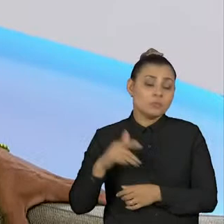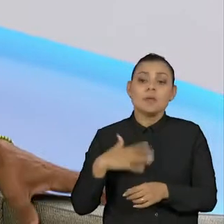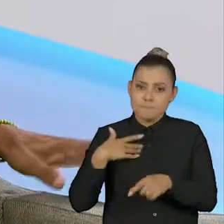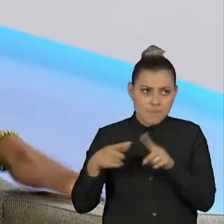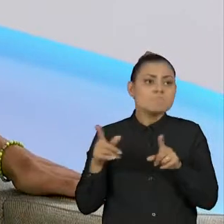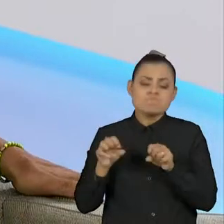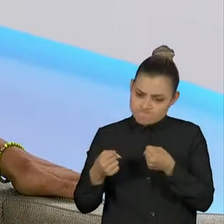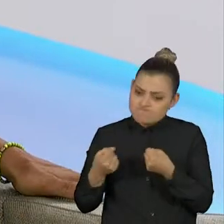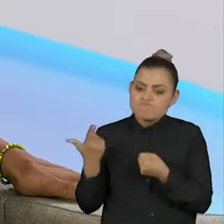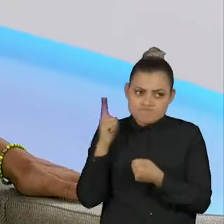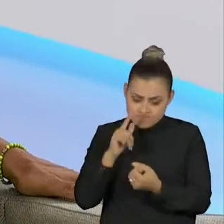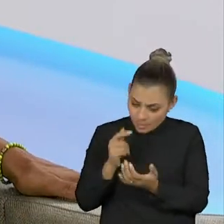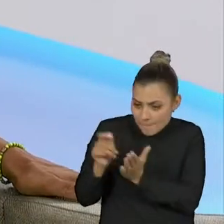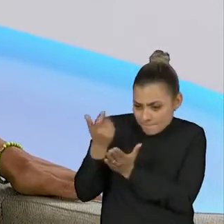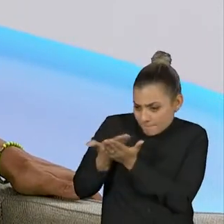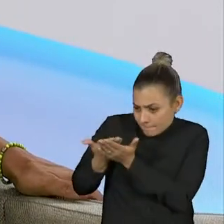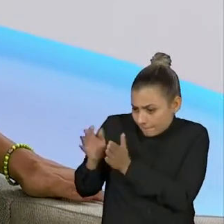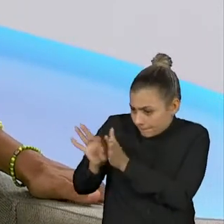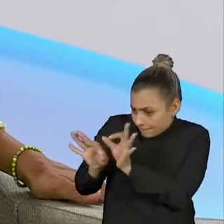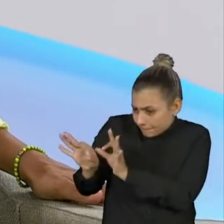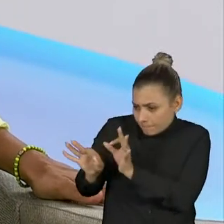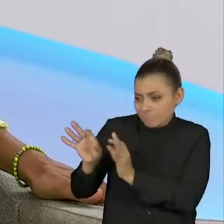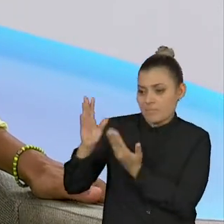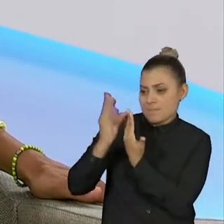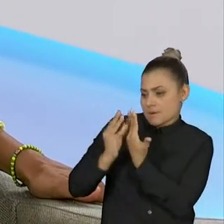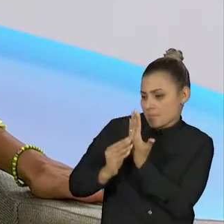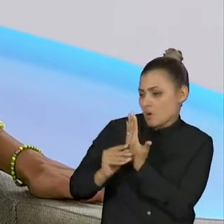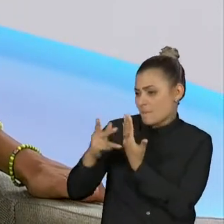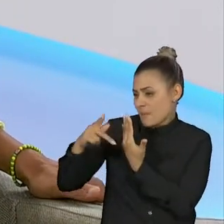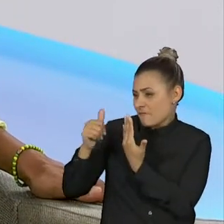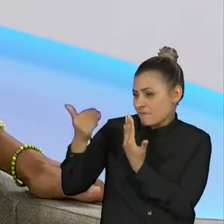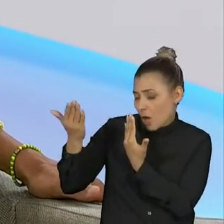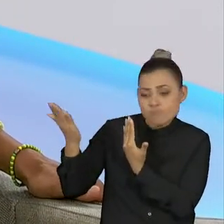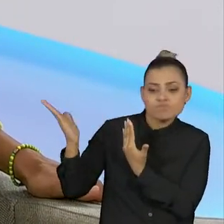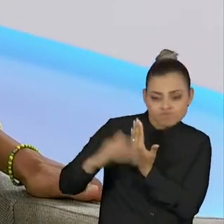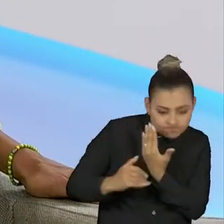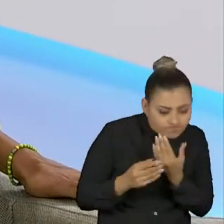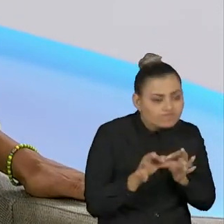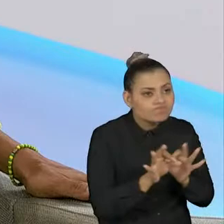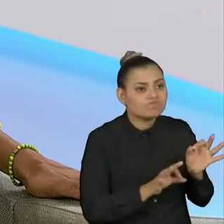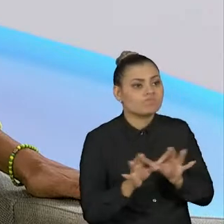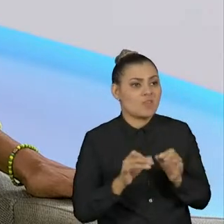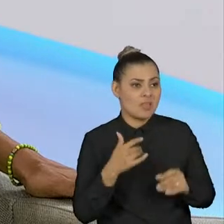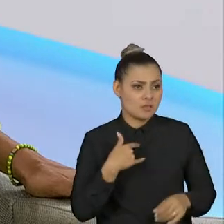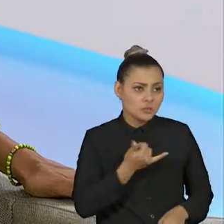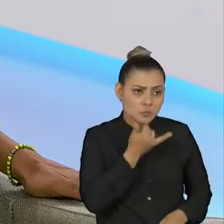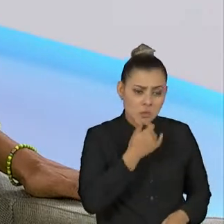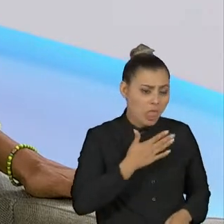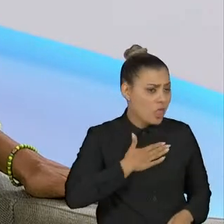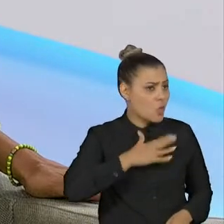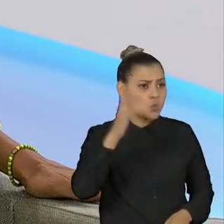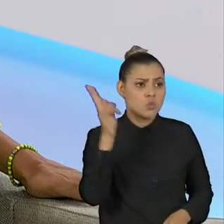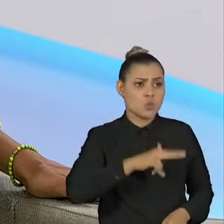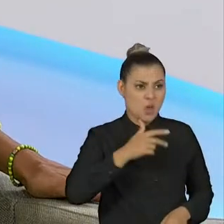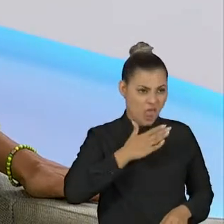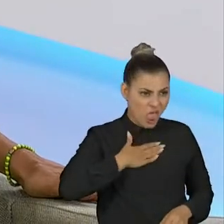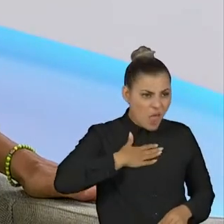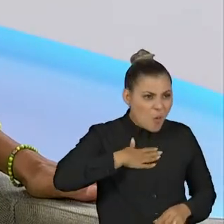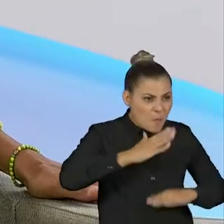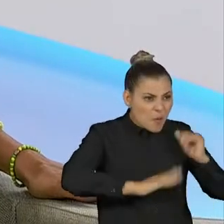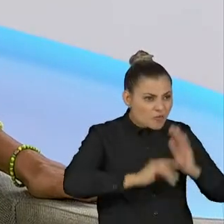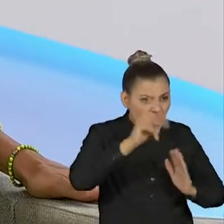fiz. E digo a você com sinceridade, eu nunca tive nenhuma pretensão de ser o